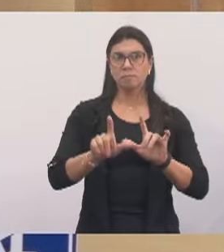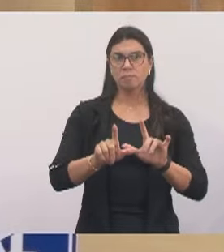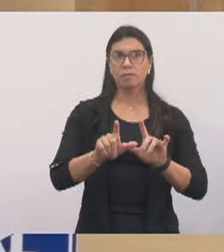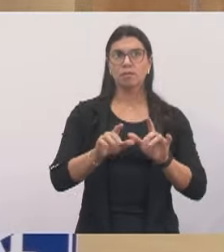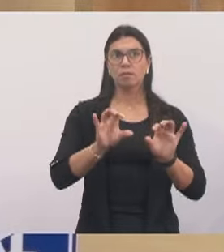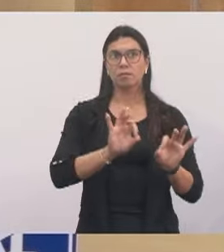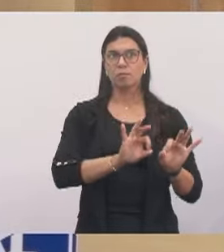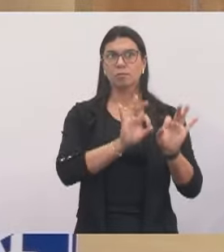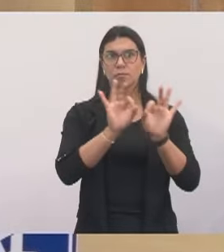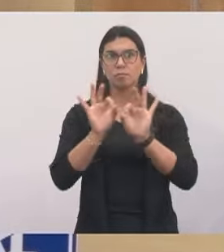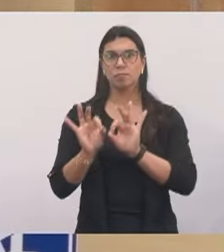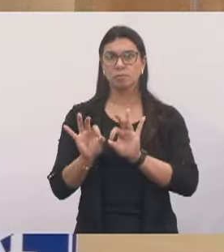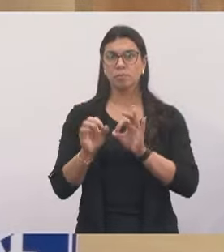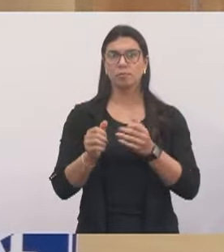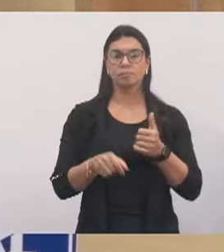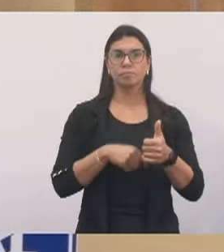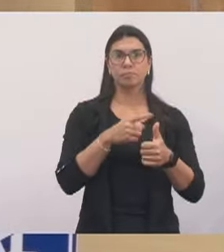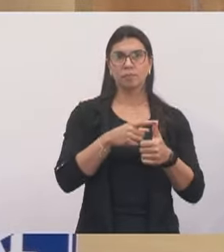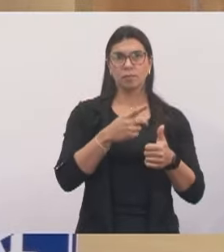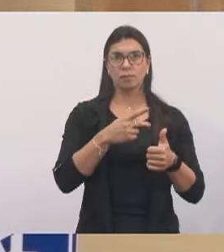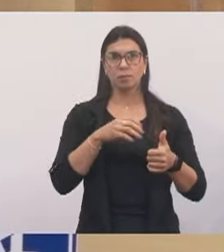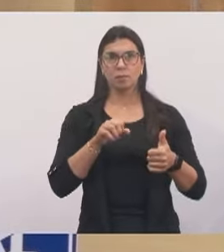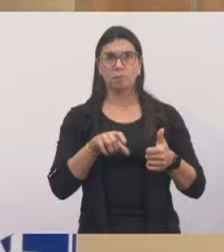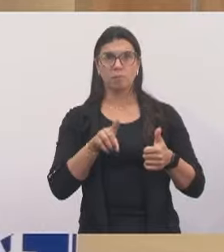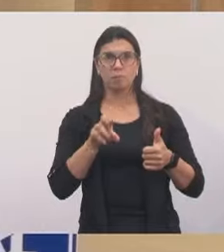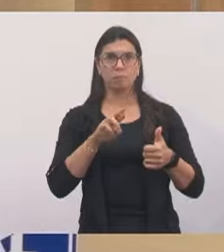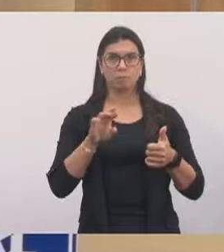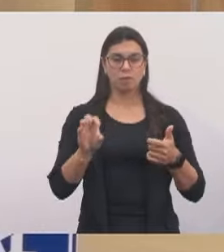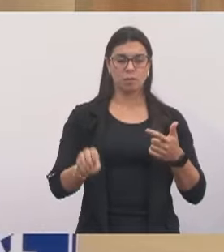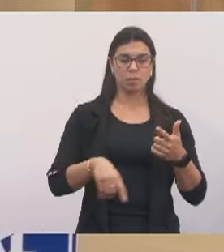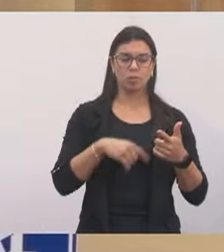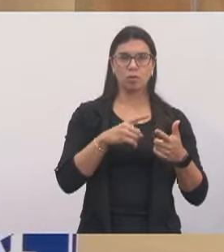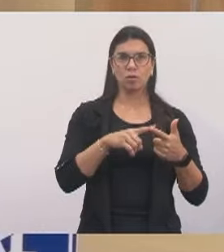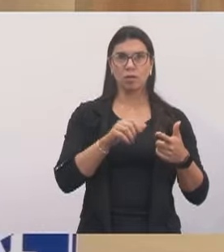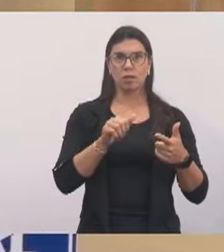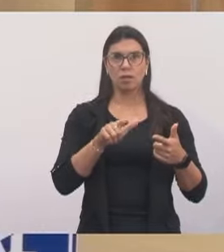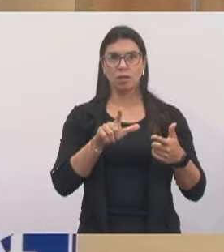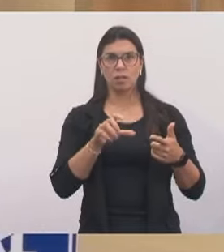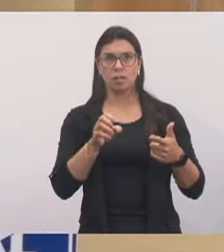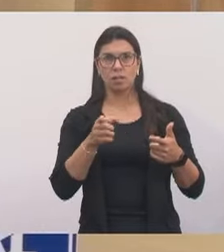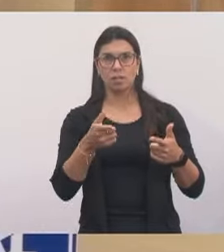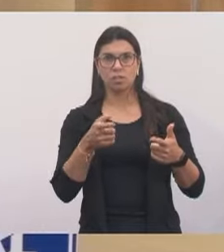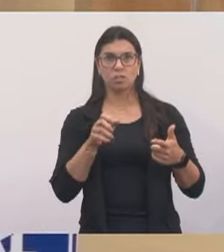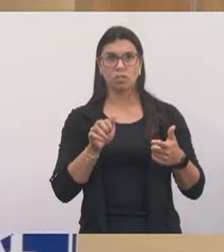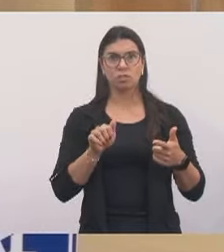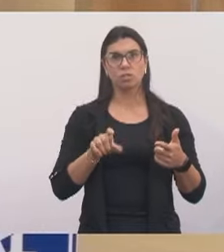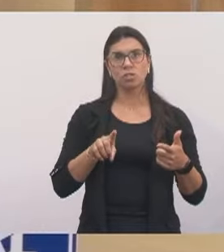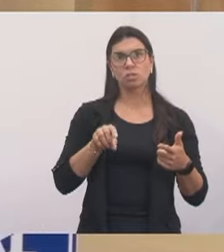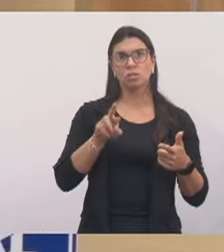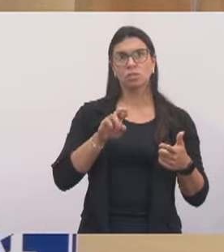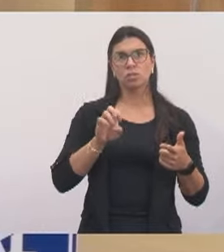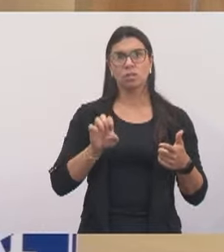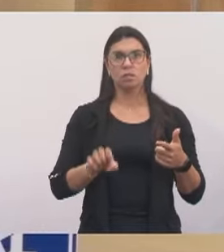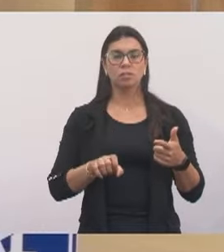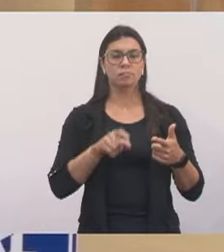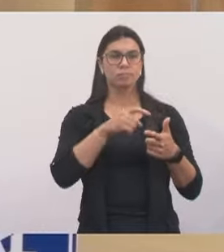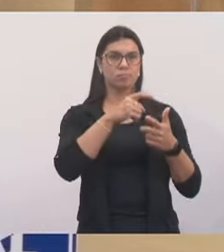nome do Pedro Motta, do Alexandre, cumprimentar todos os presentes, representantes aqui das